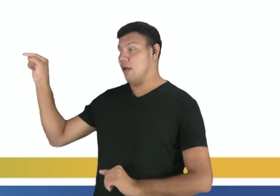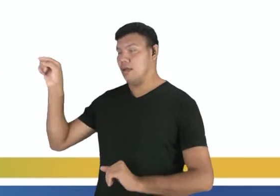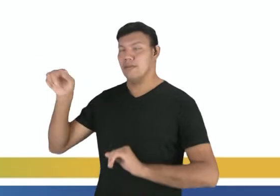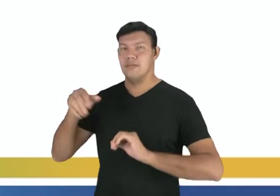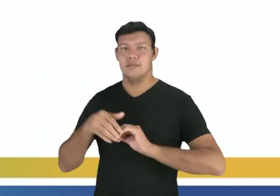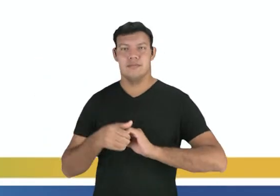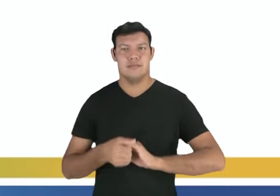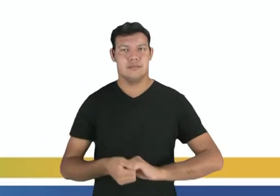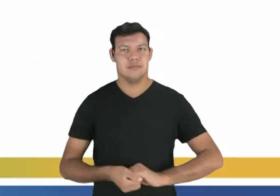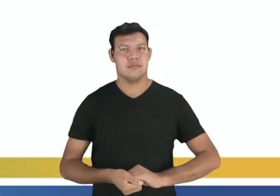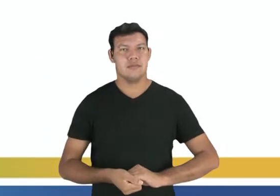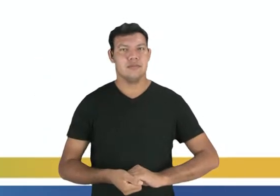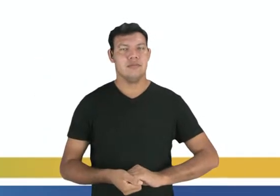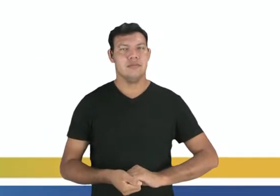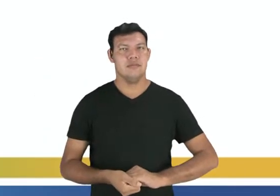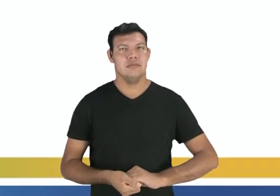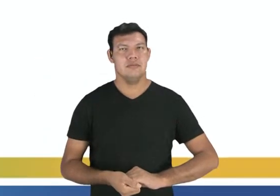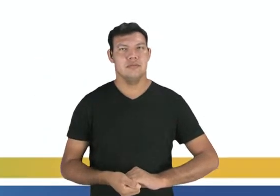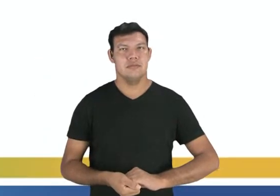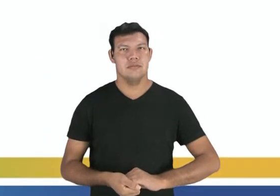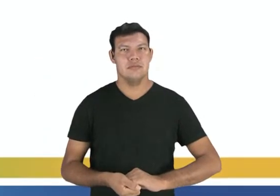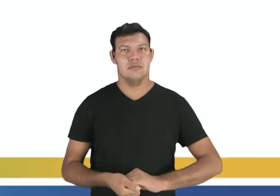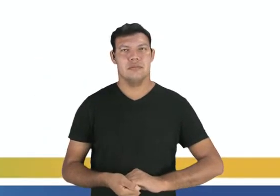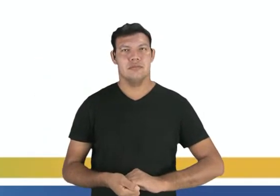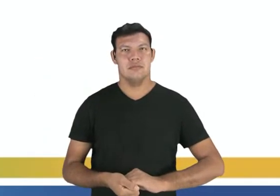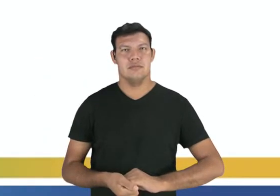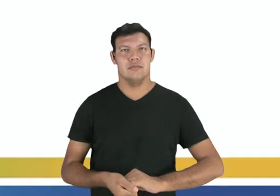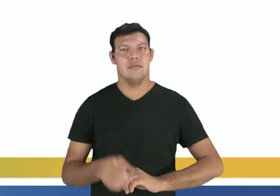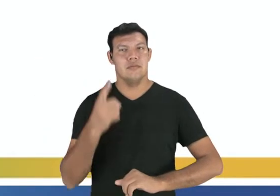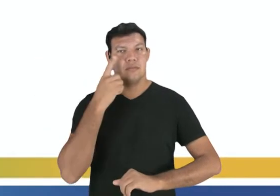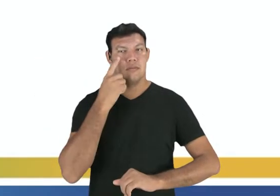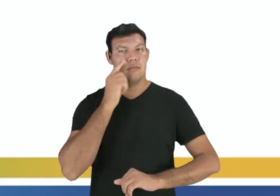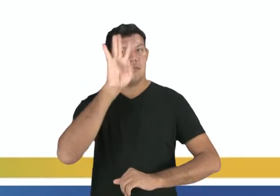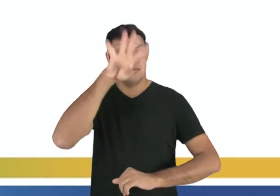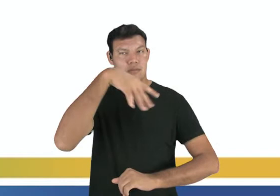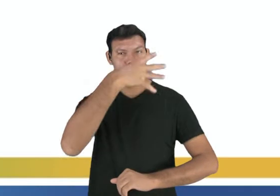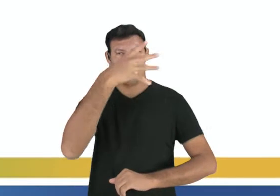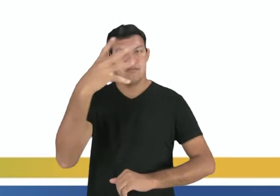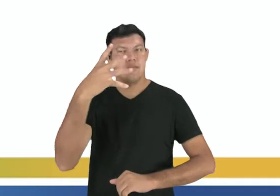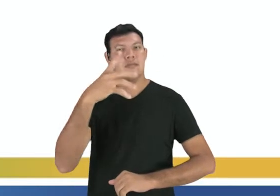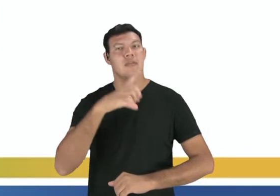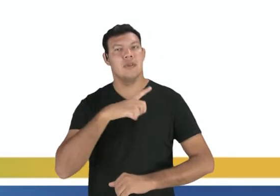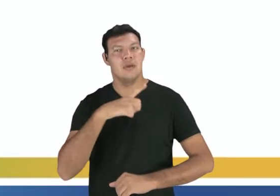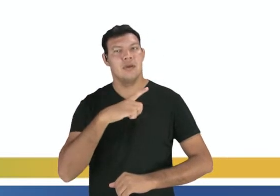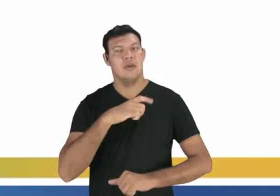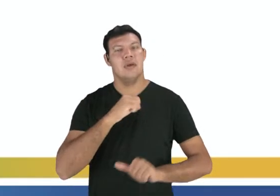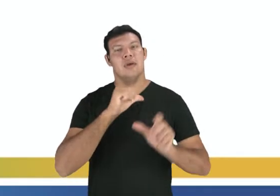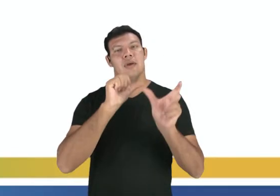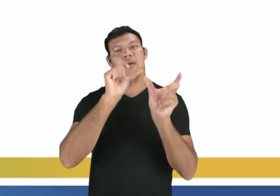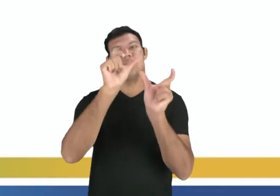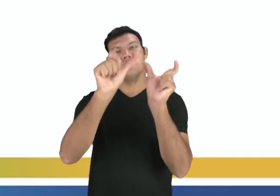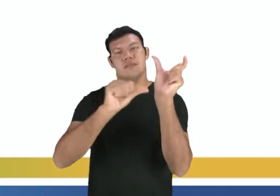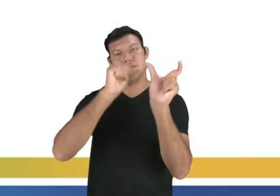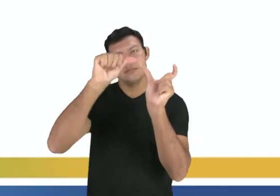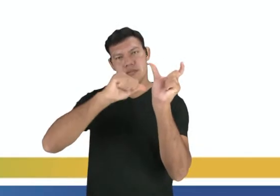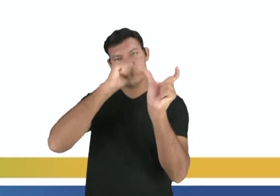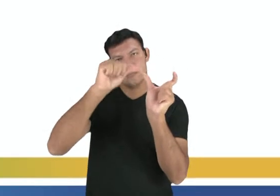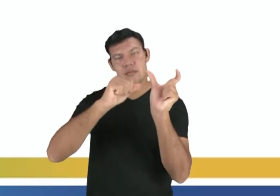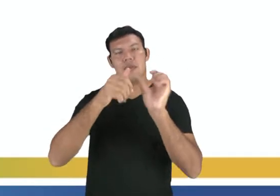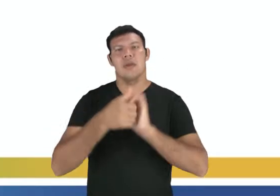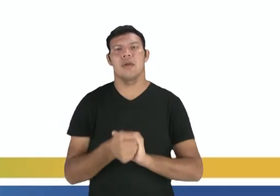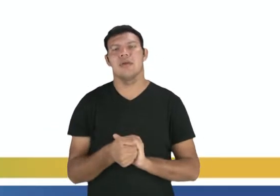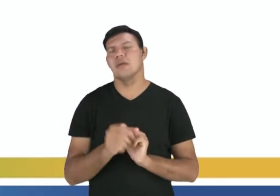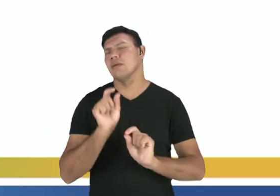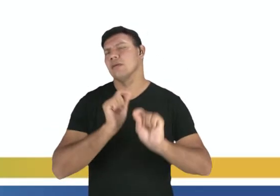aquela, aquelas, aquilo. Vocês estão vendo o quadro, né? Tem os variáveis e os invariáveis. Professor, o que